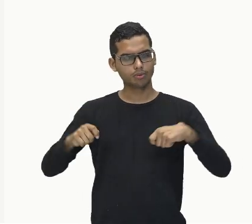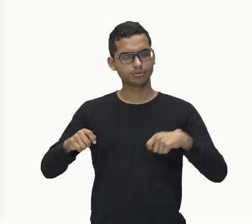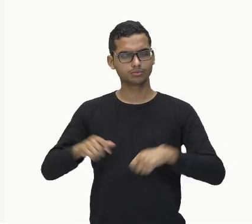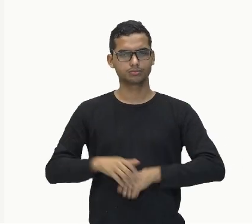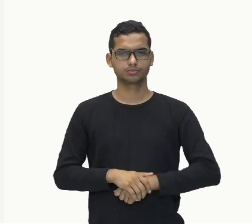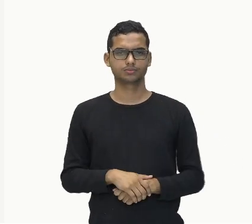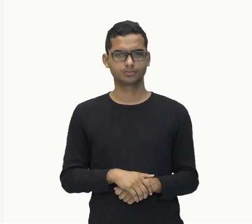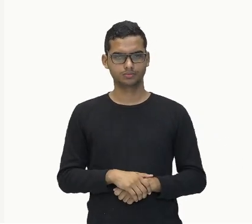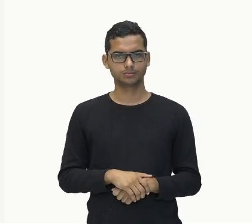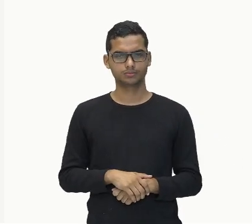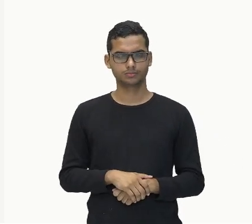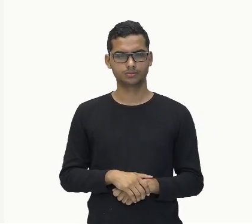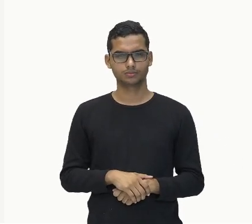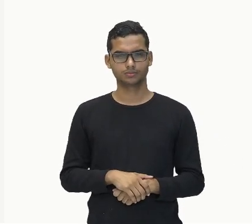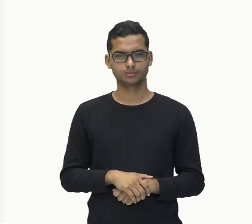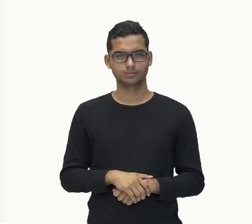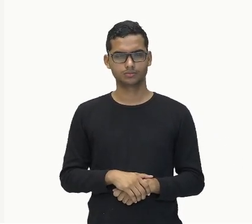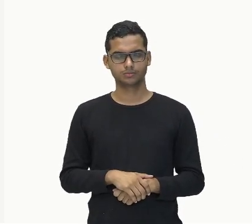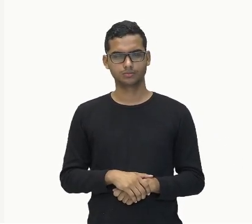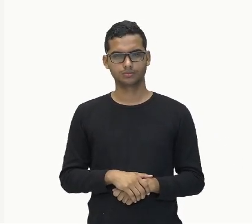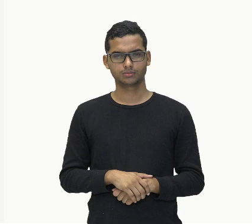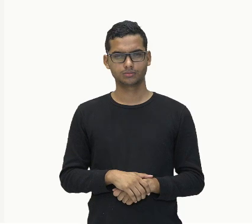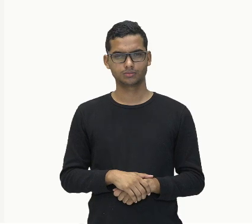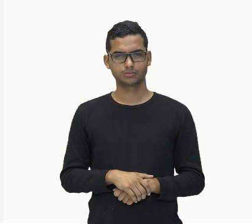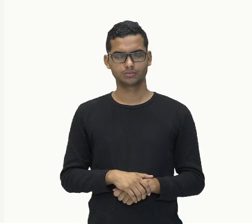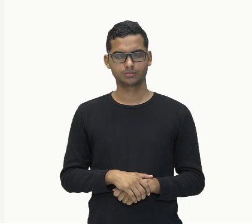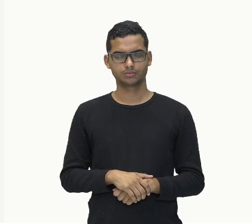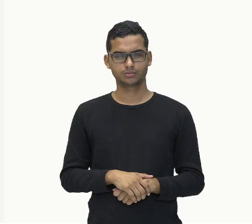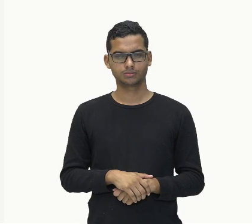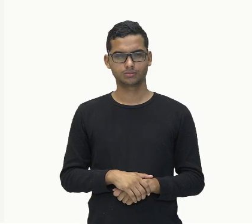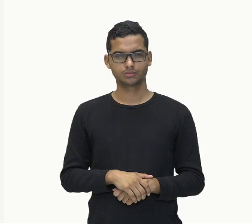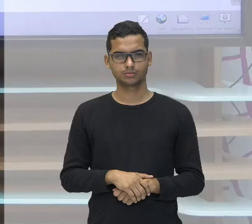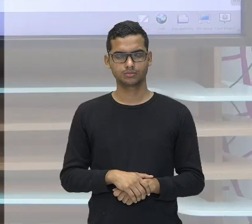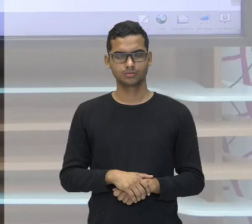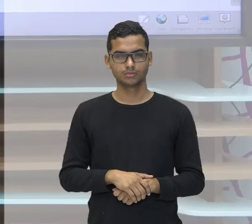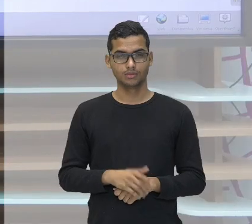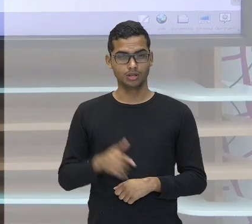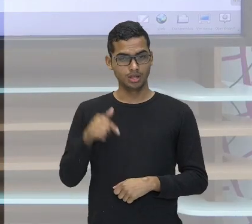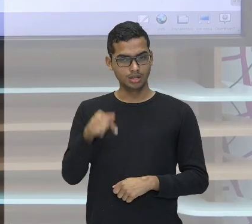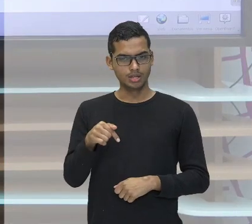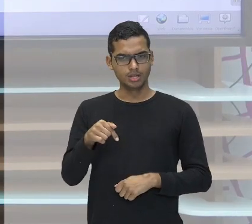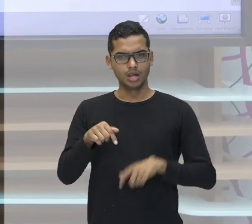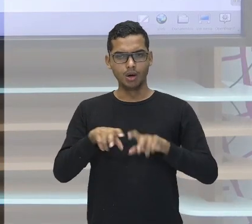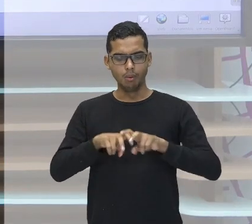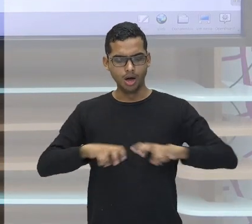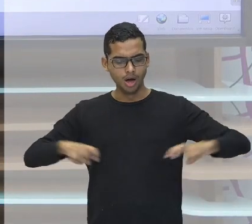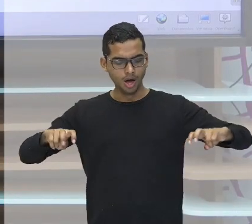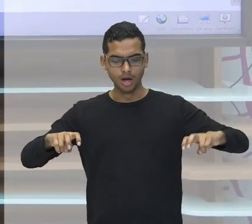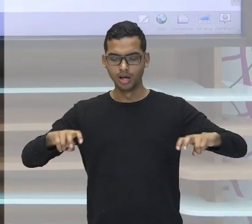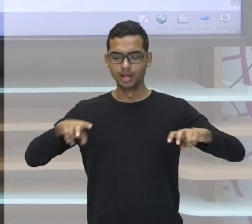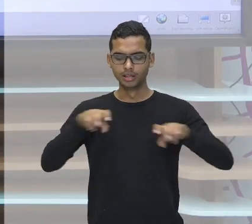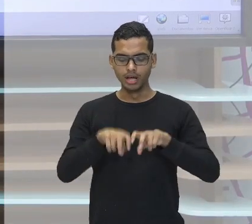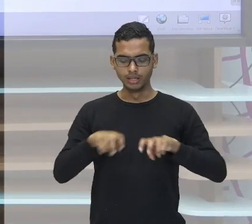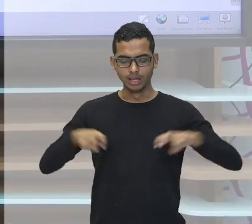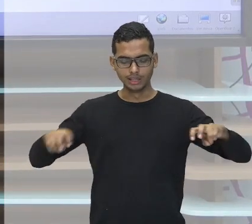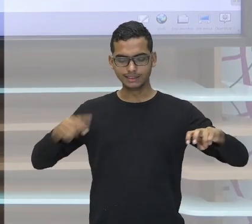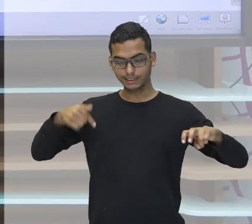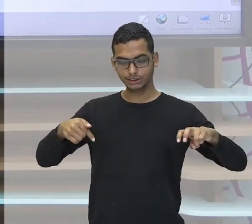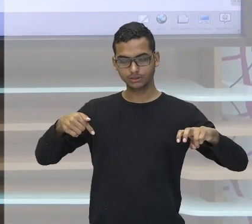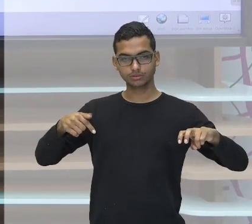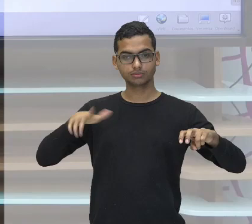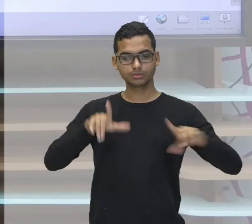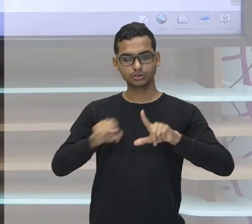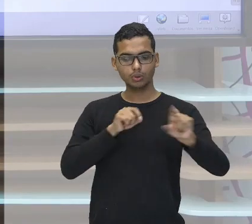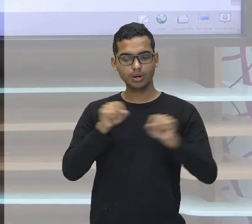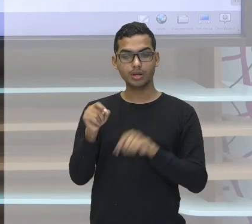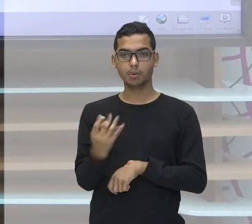só. Aqui, a gente tem 7 cadeiras e vai escolher 4 delas. Não vai importar a ordem